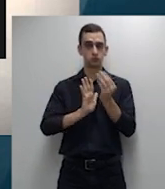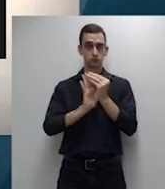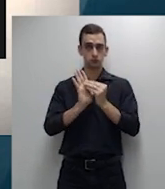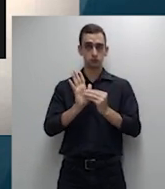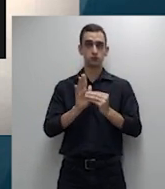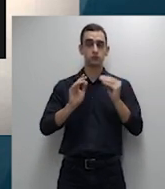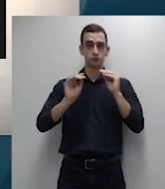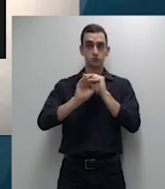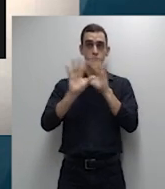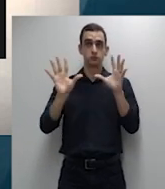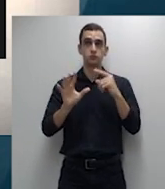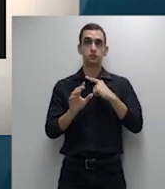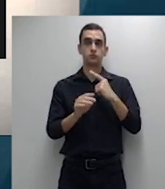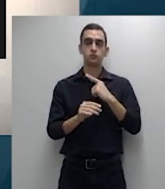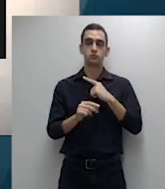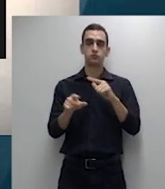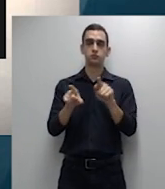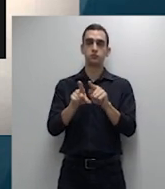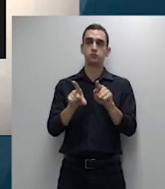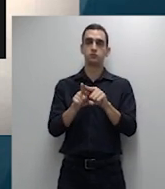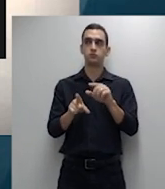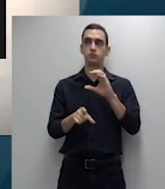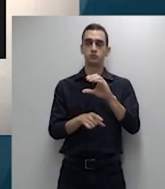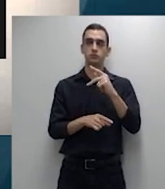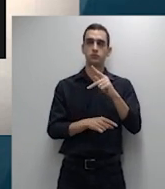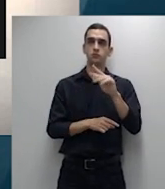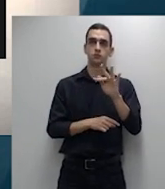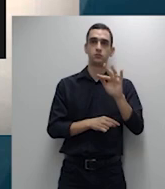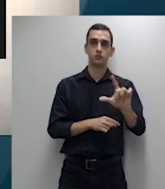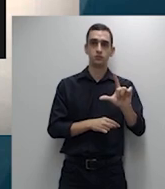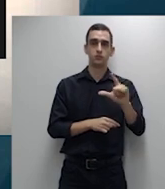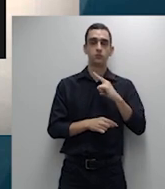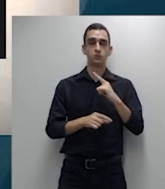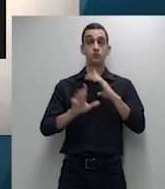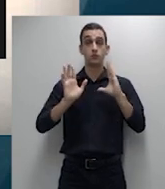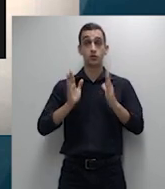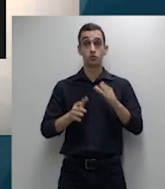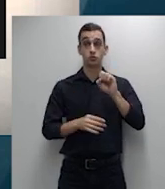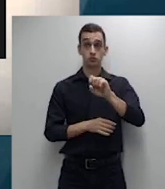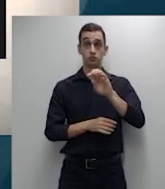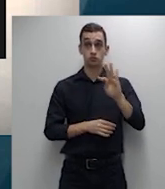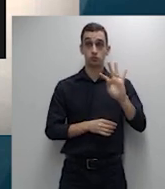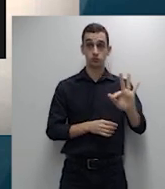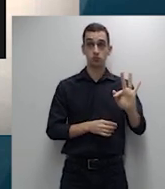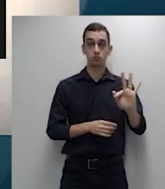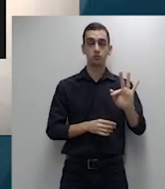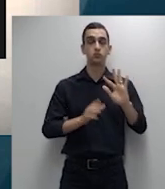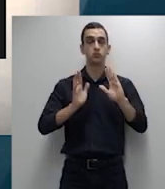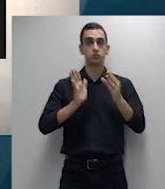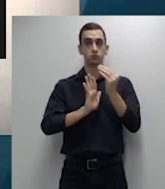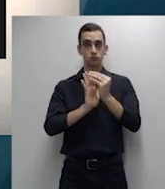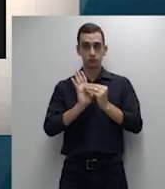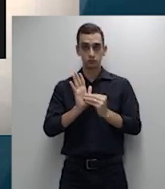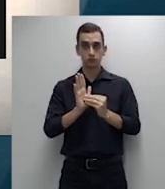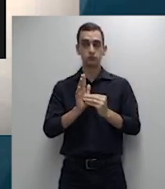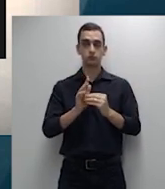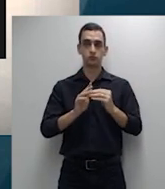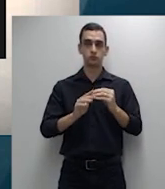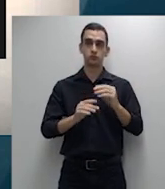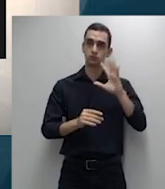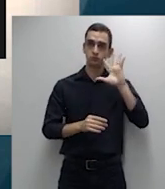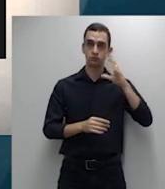a CPFL é que o Supremo Tribunal Federal não determinou